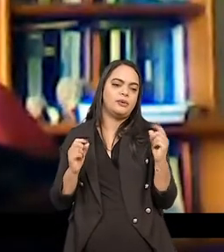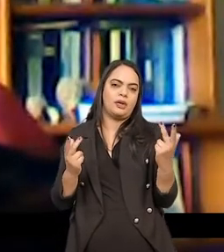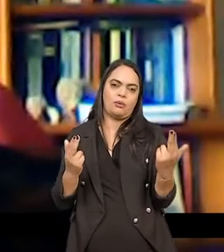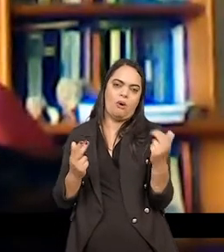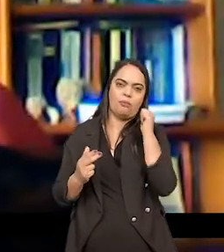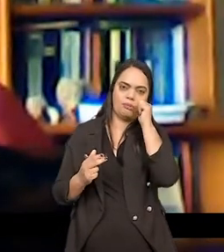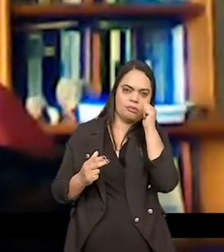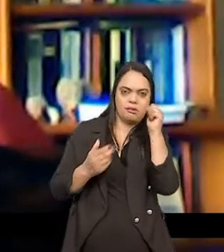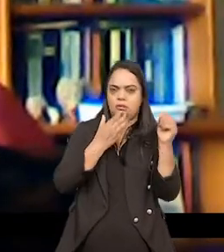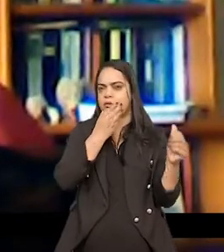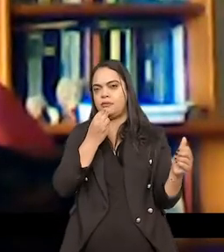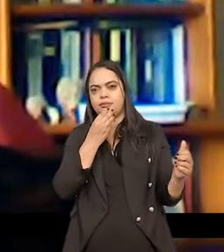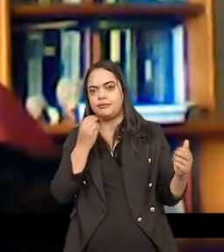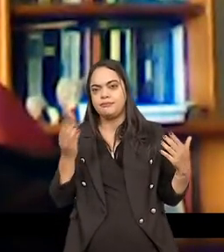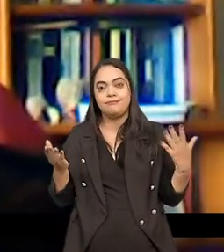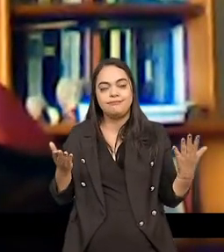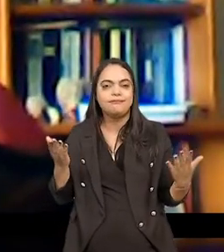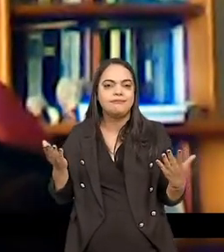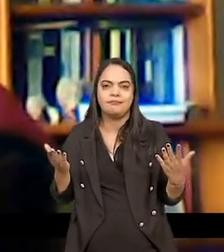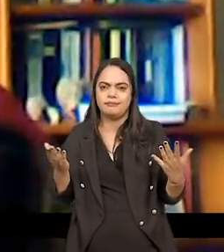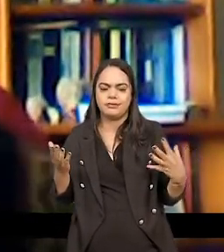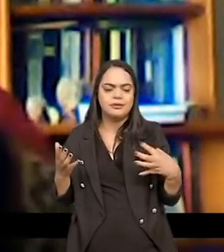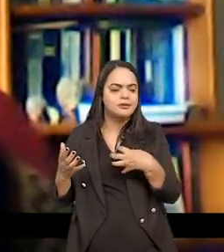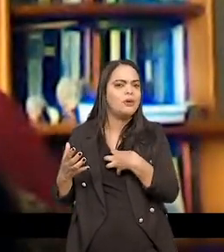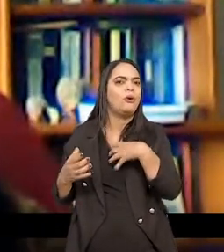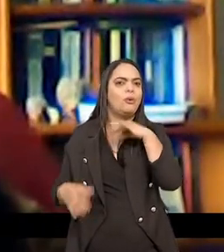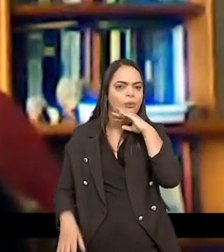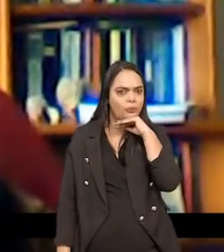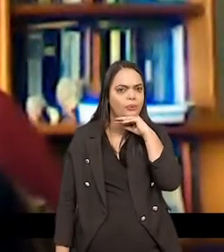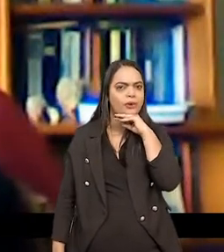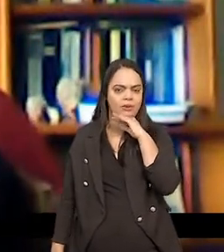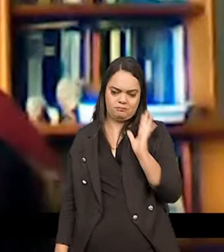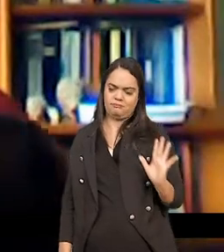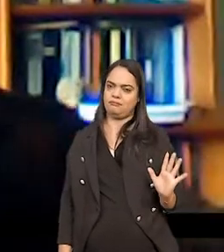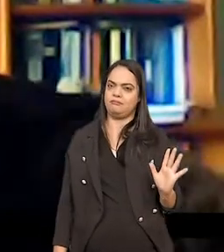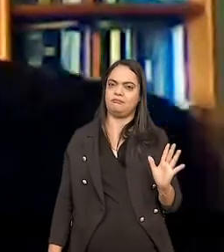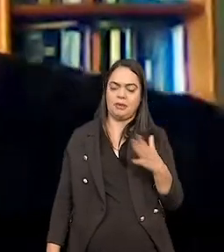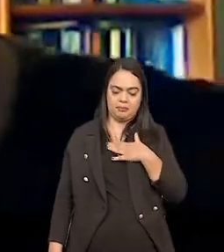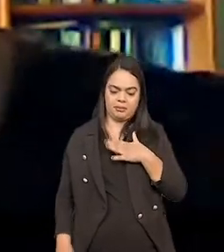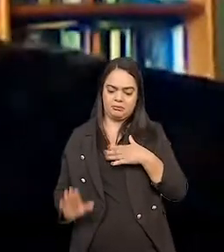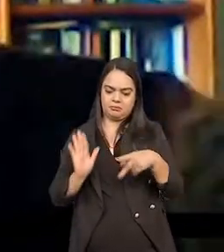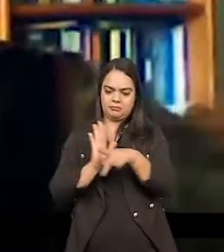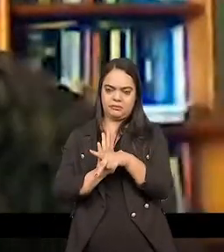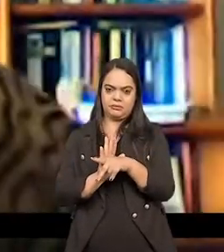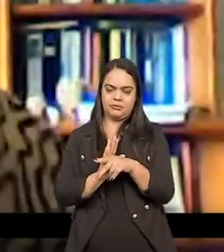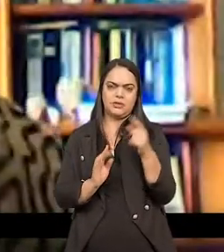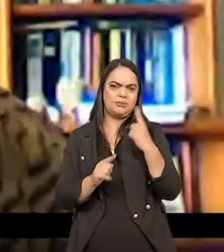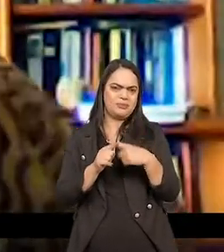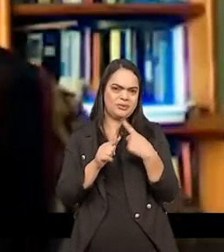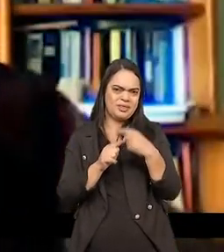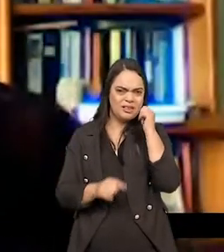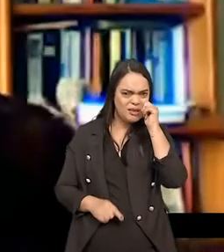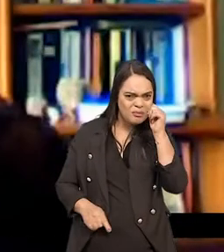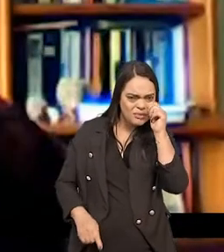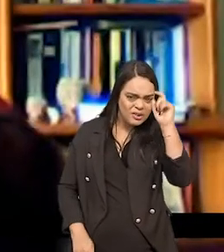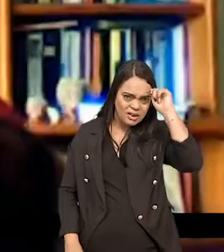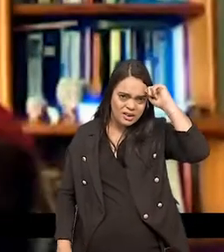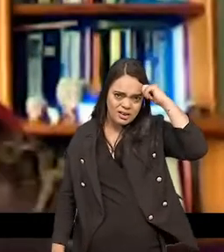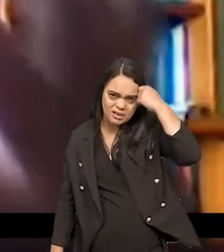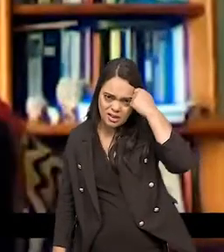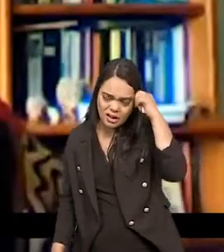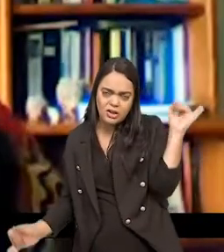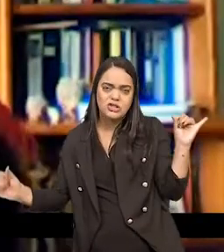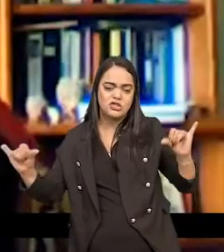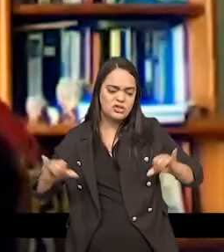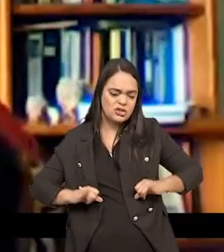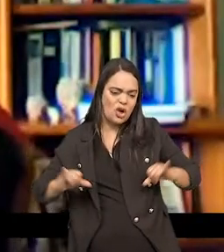mulheres. Me incomoda. Isso é uma questão minha. Porque as mulheres negras não sofrem só